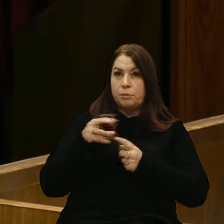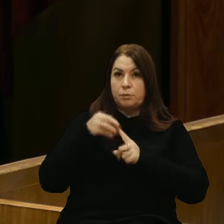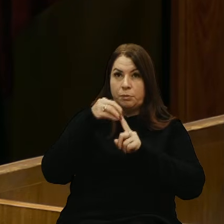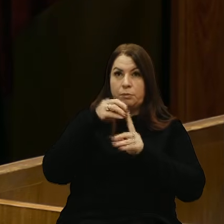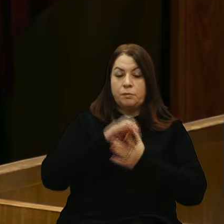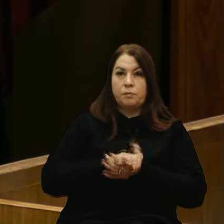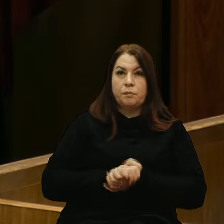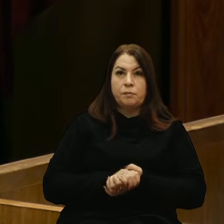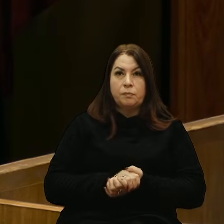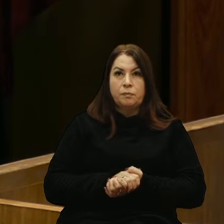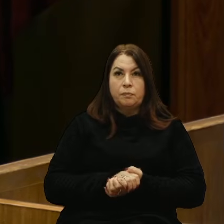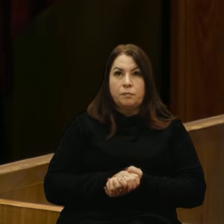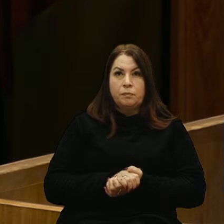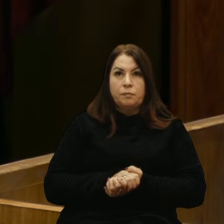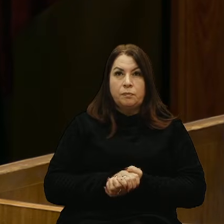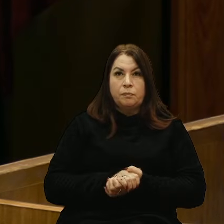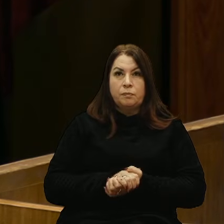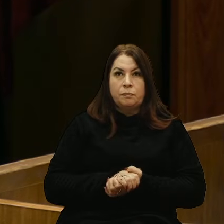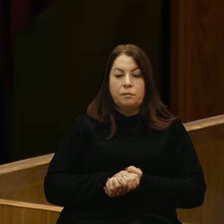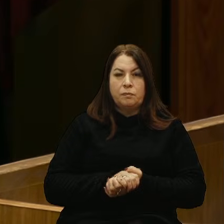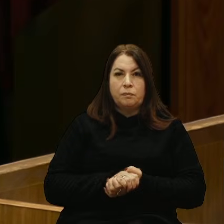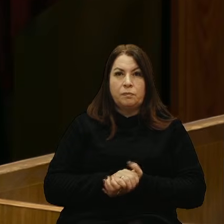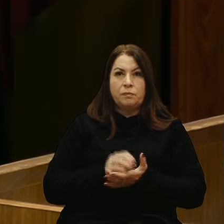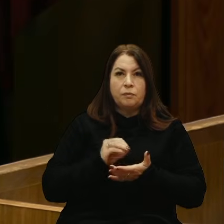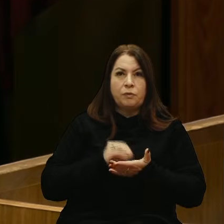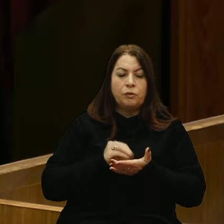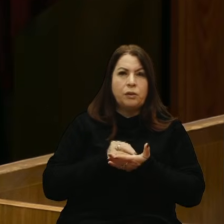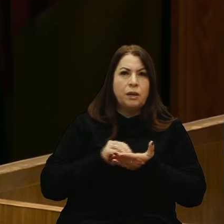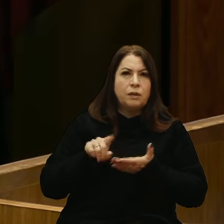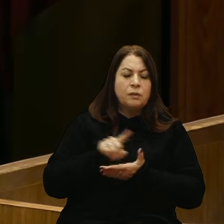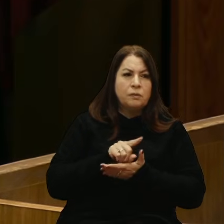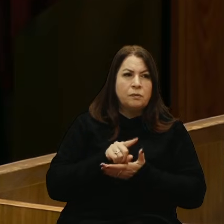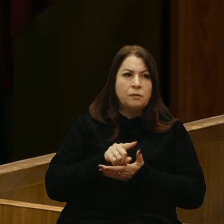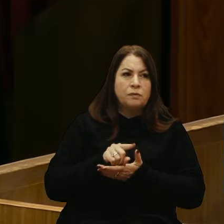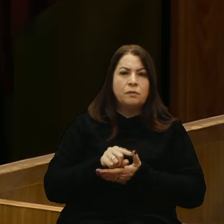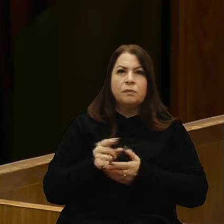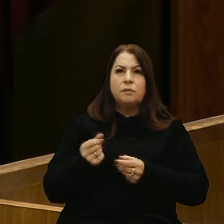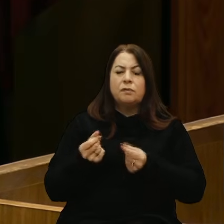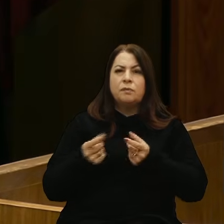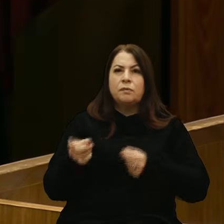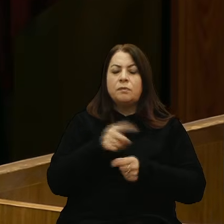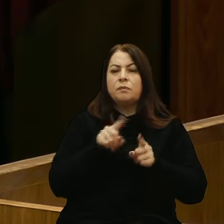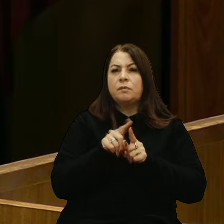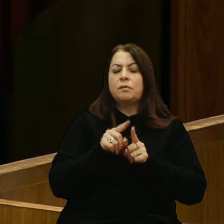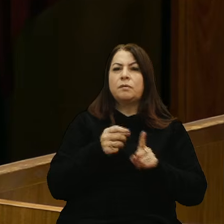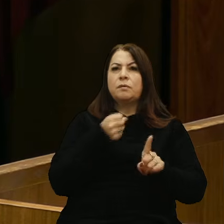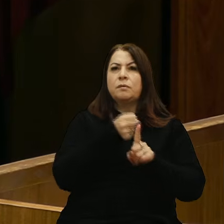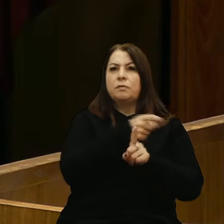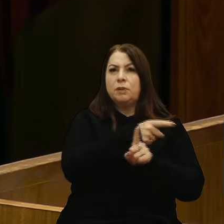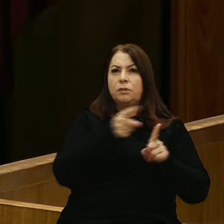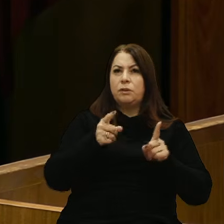principalmente a falta de caixa. Bom, referente aos impactos,